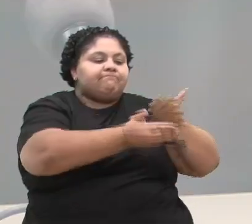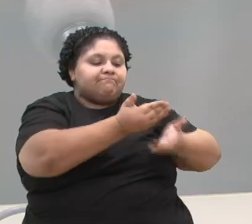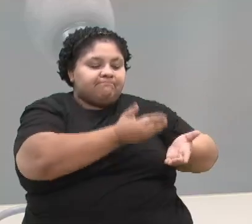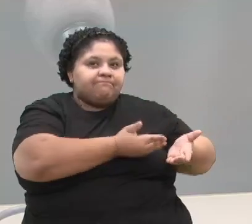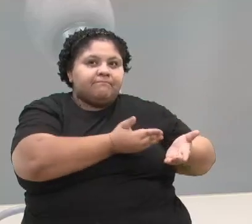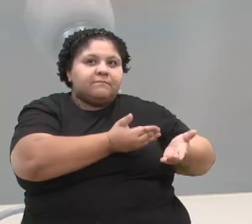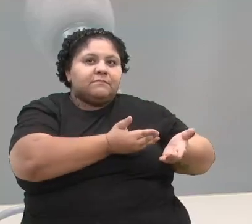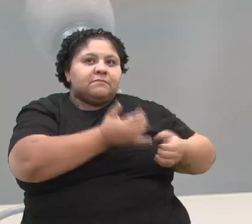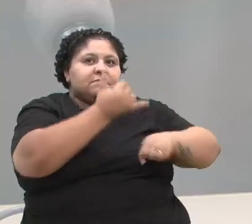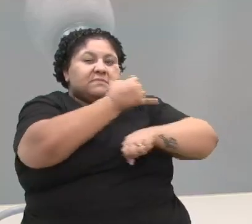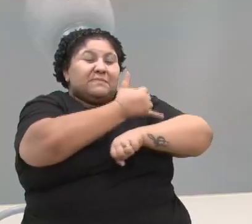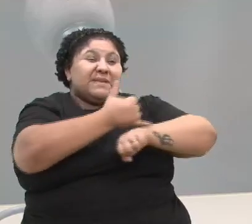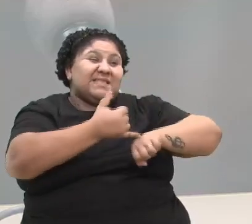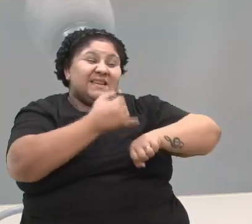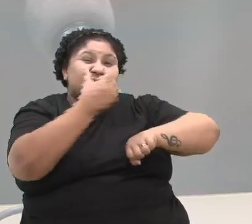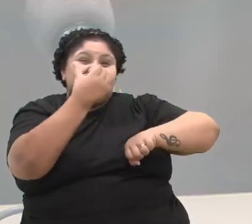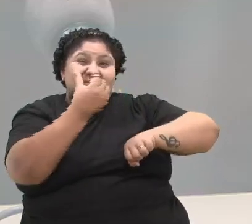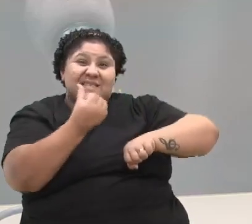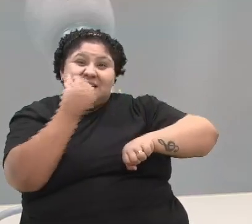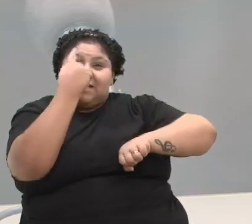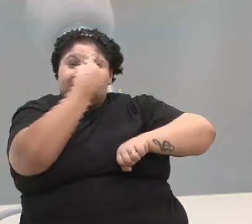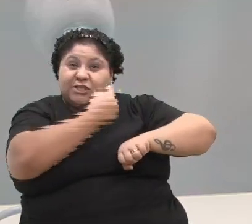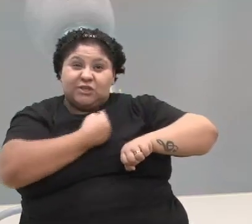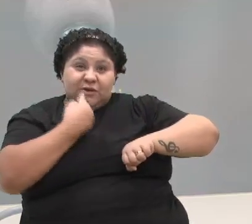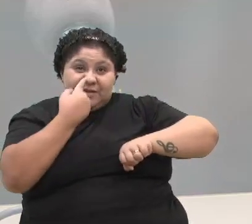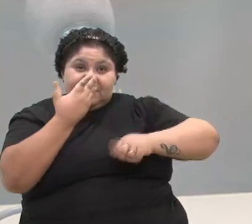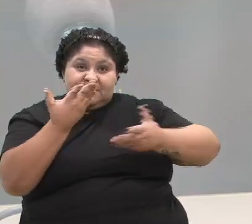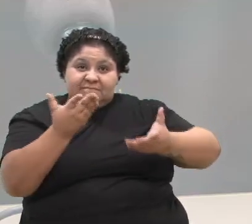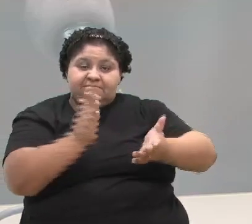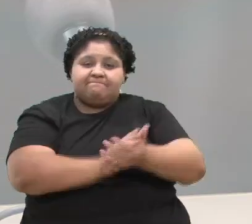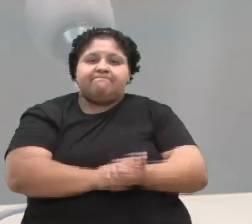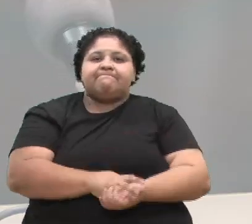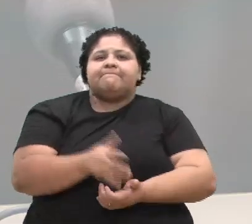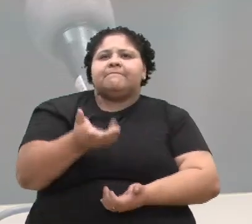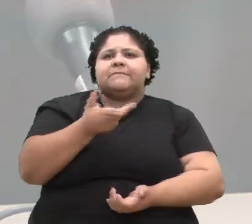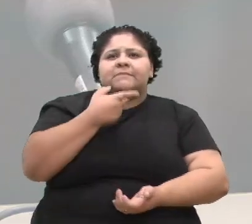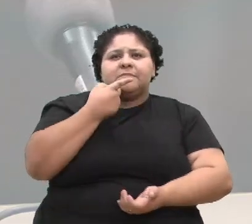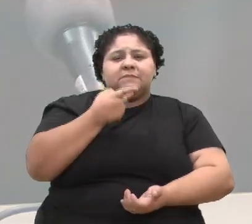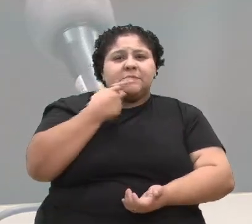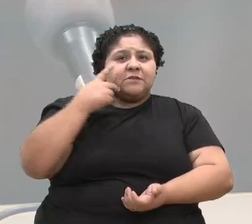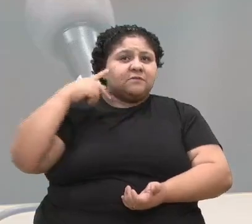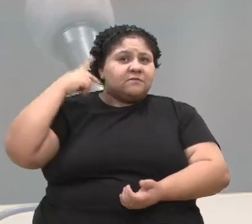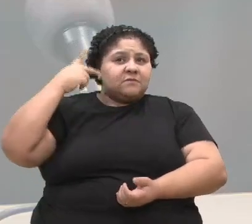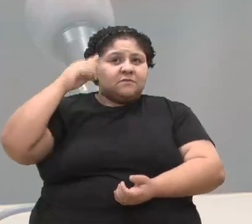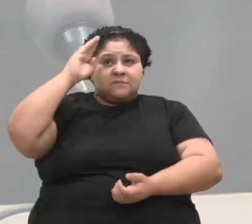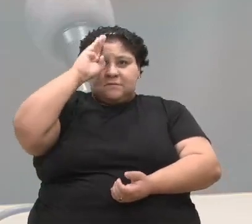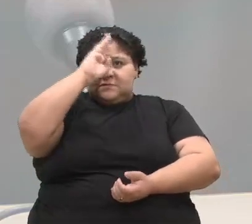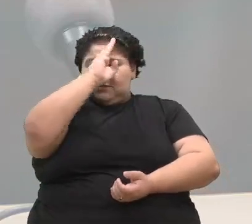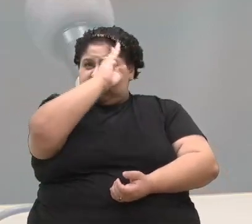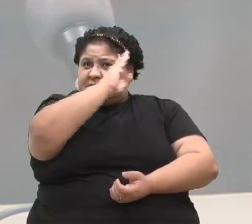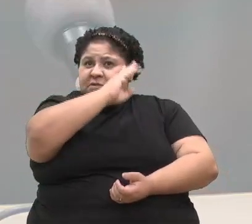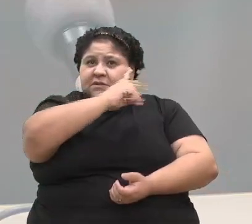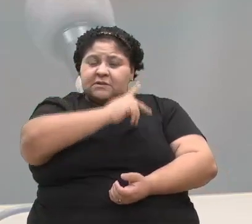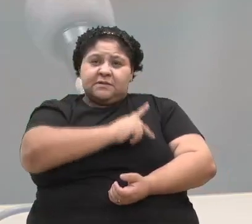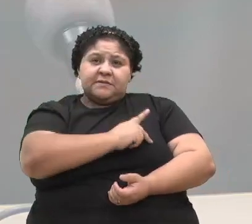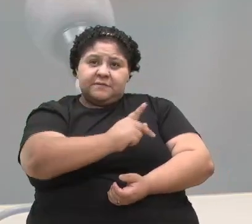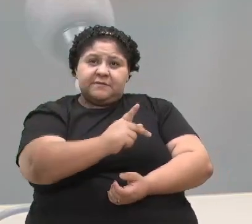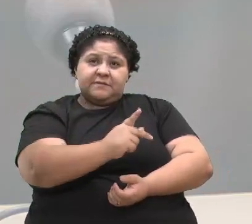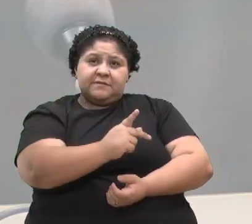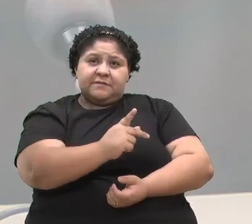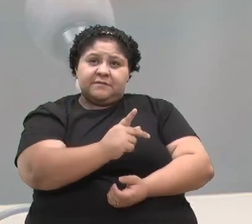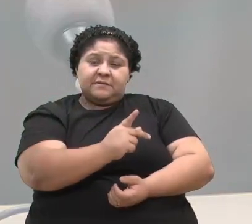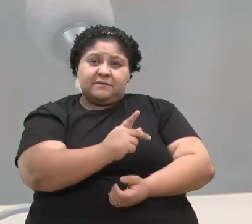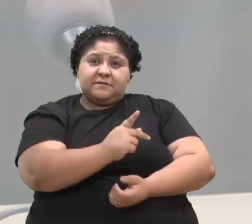e passava das 6 horas, né? E dizer, vereador Bressan, que talvez o presidente